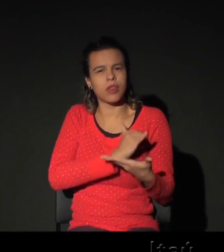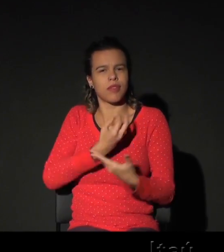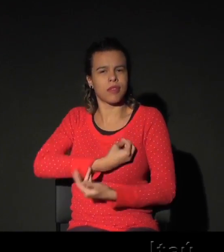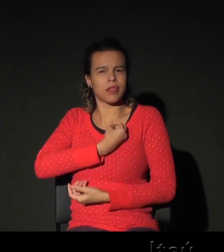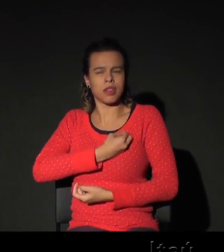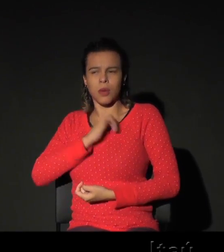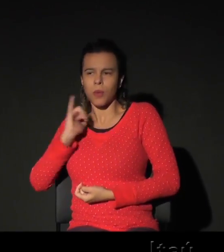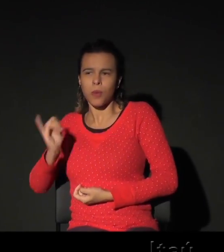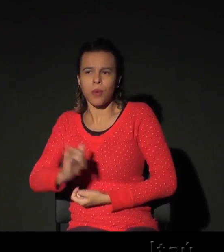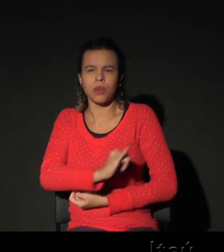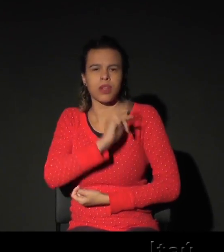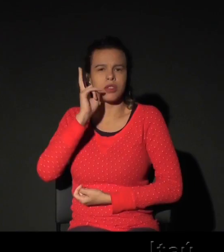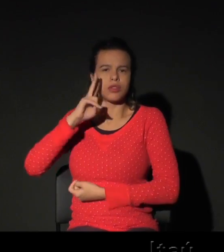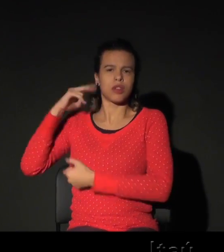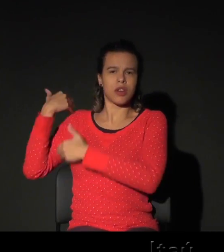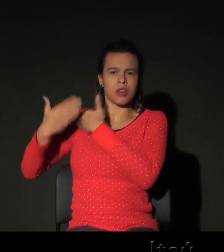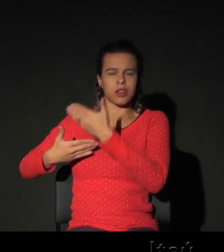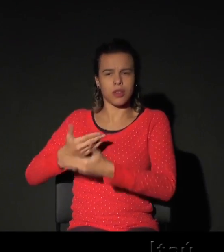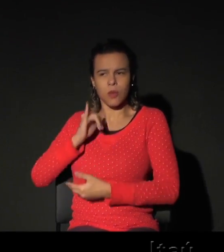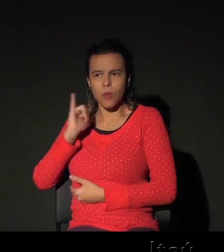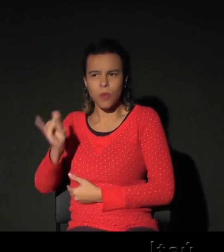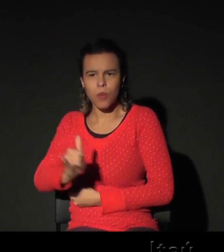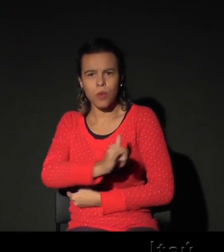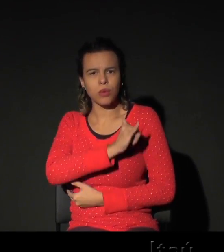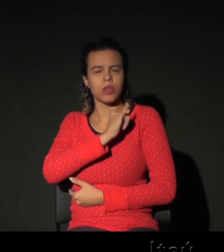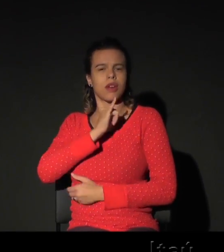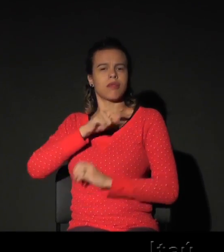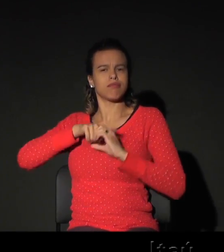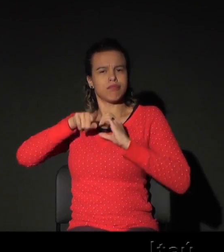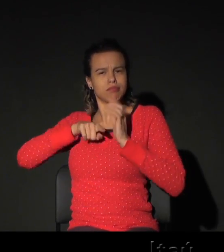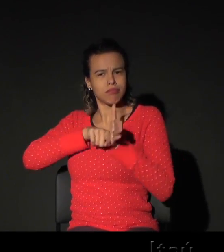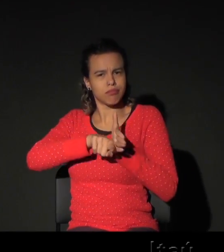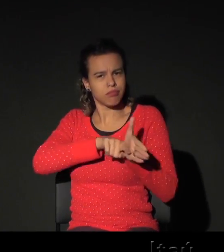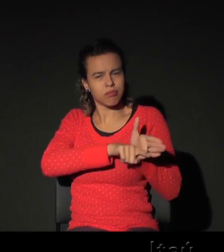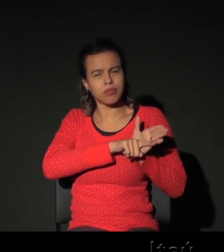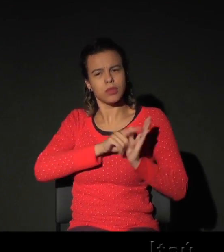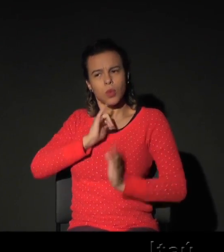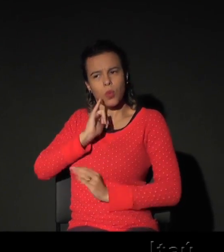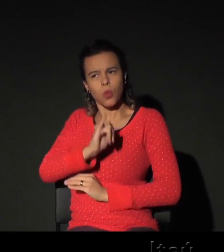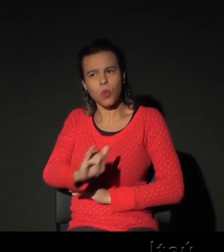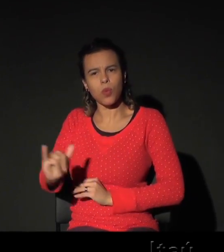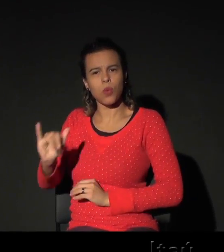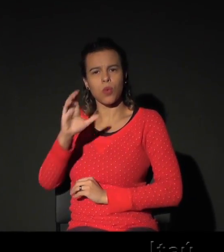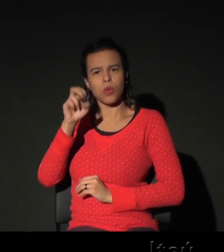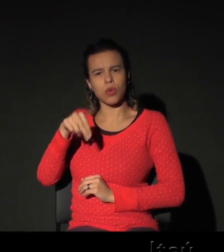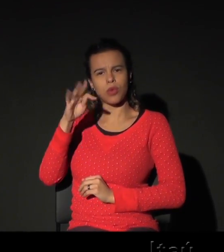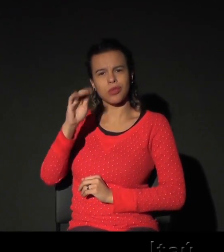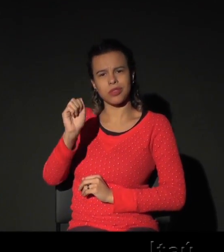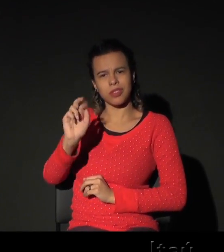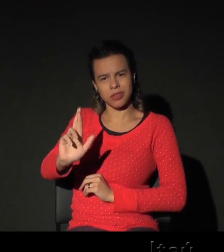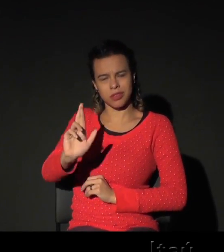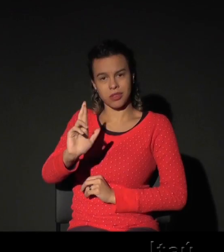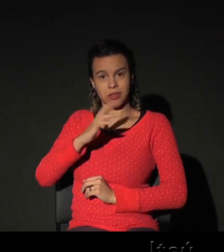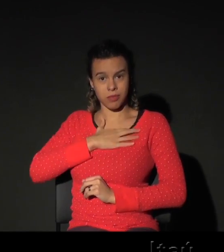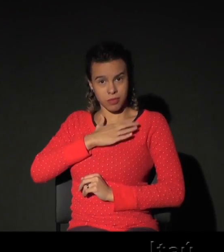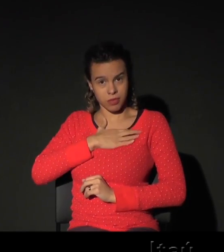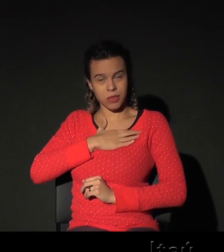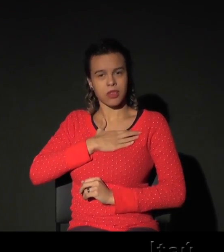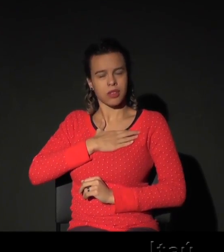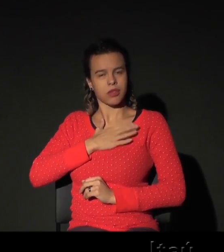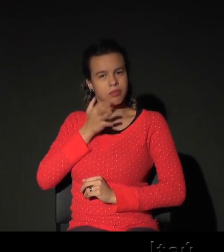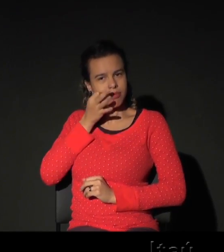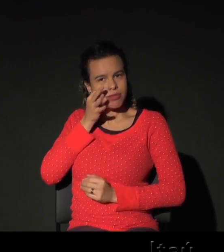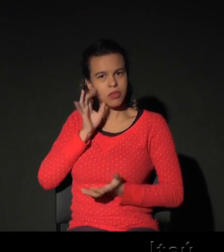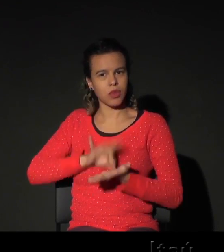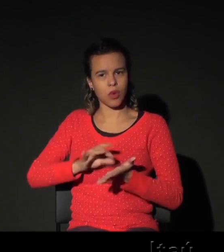vida o contar da história o contar da ciência contar essa é a é a minha a minha